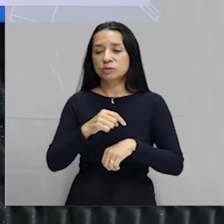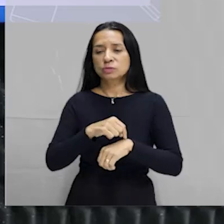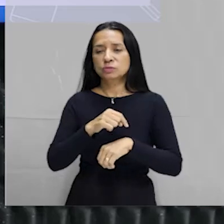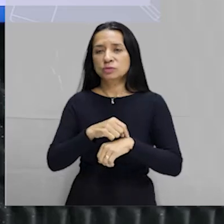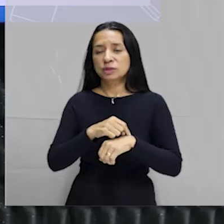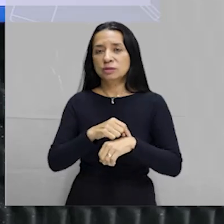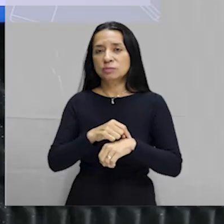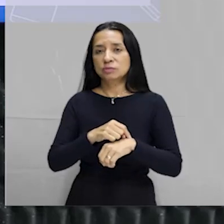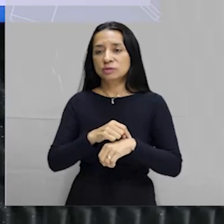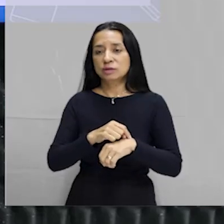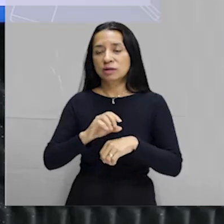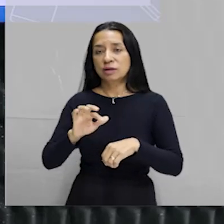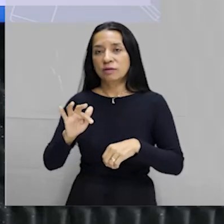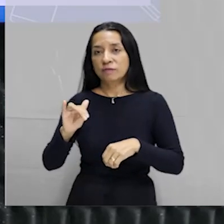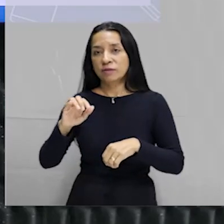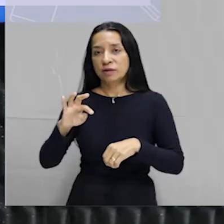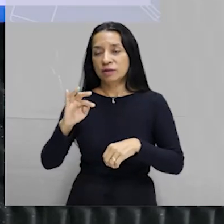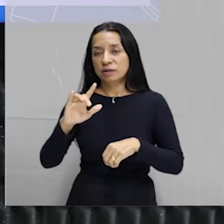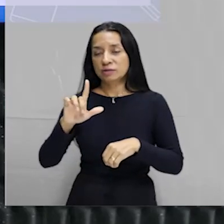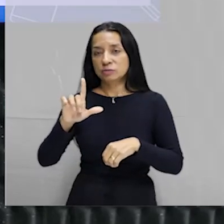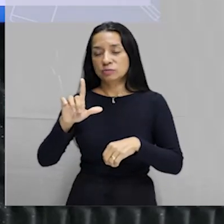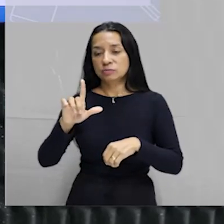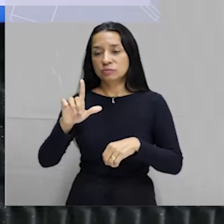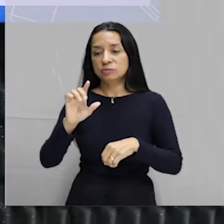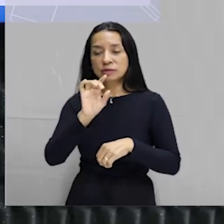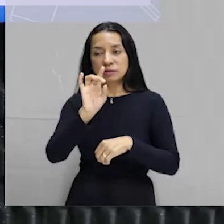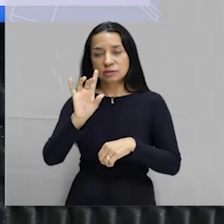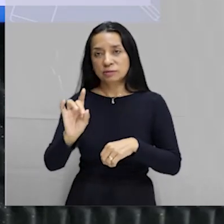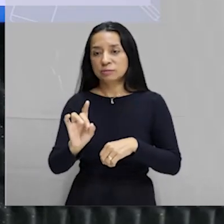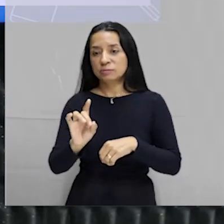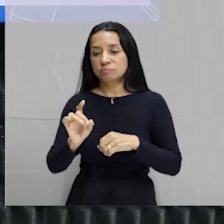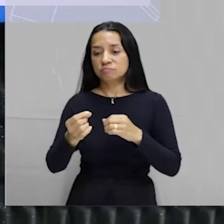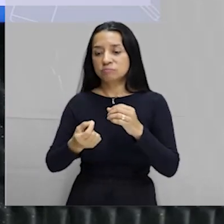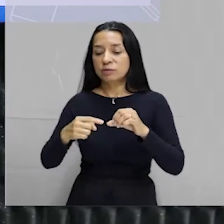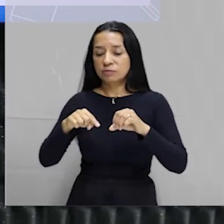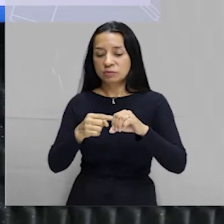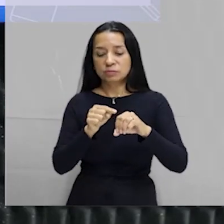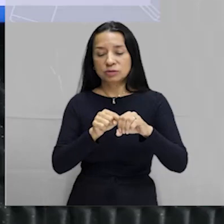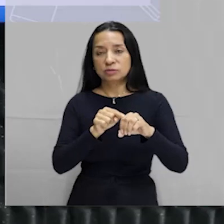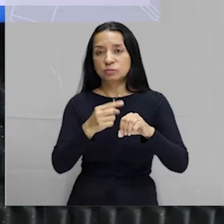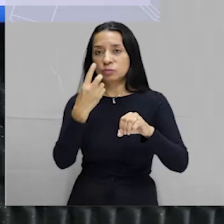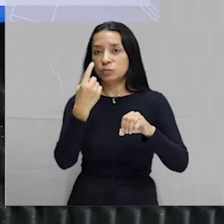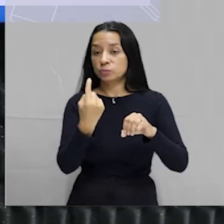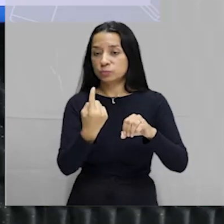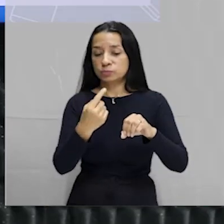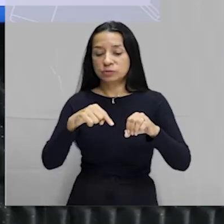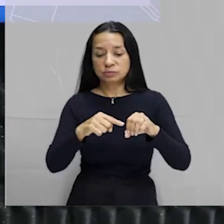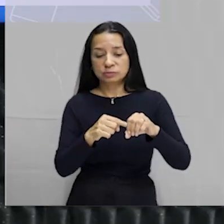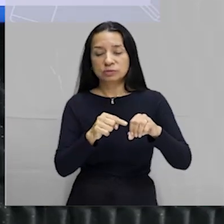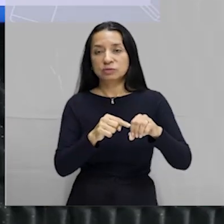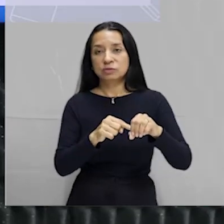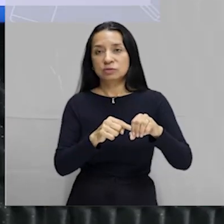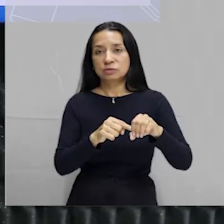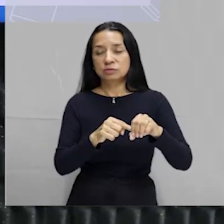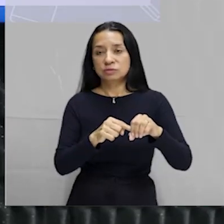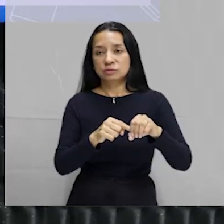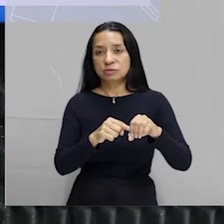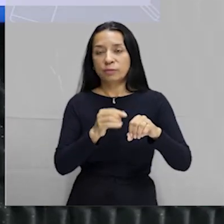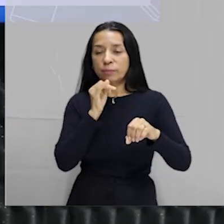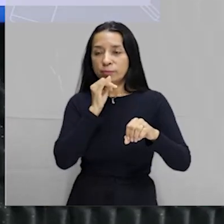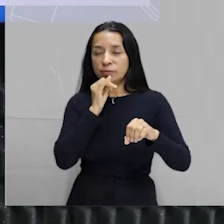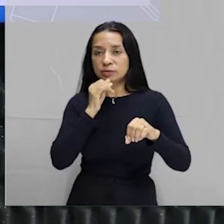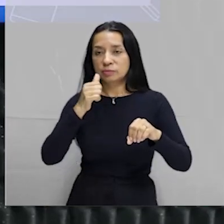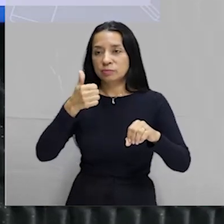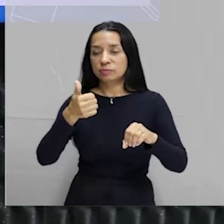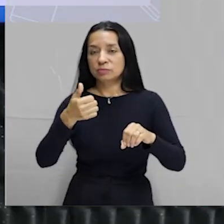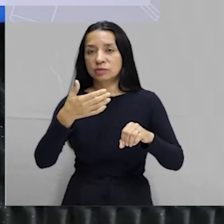cada um é fecundado por um espermatozoide. Tá? Então é o seguinte, na ovulação é normal que aconteça lá no 14º